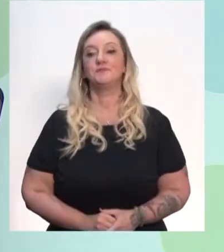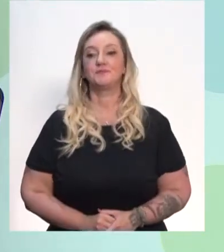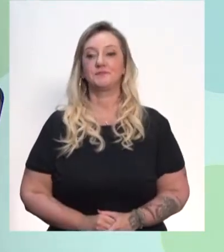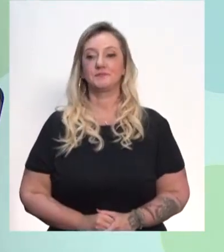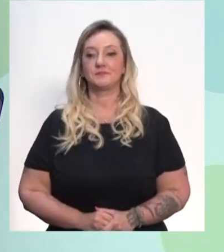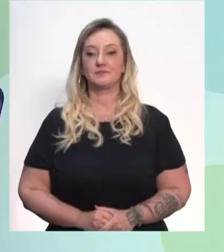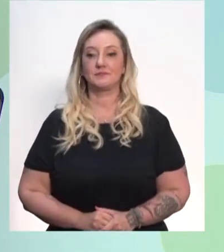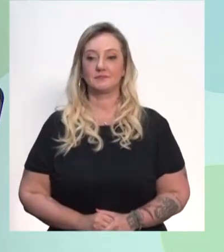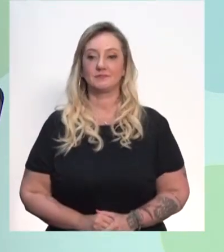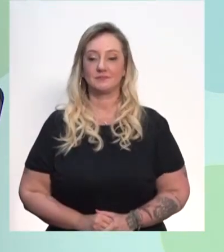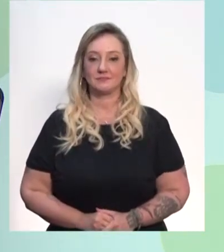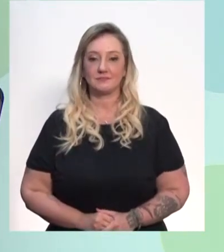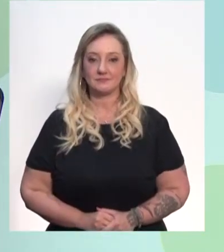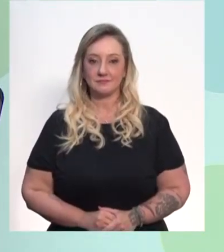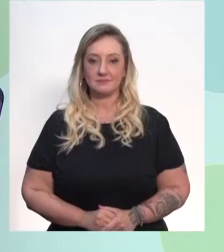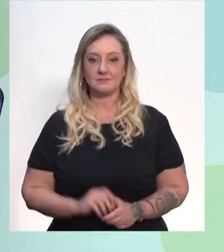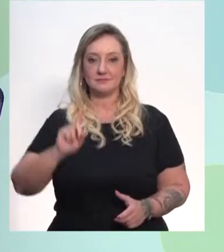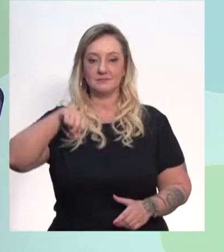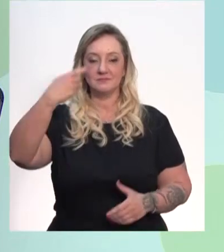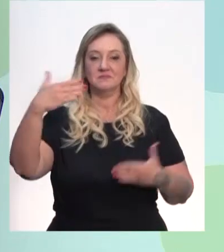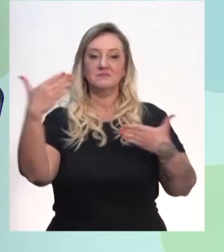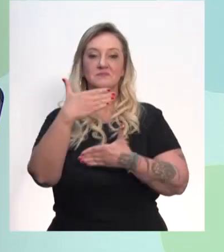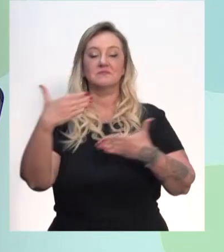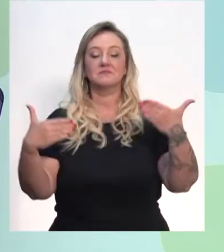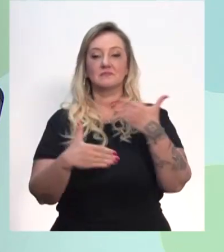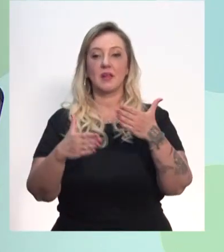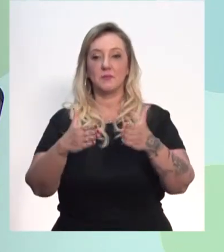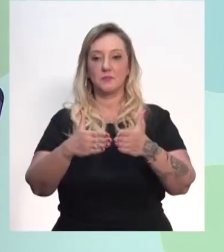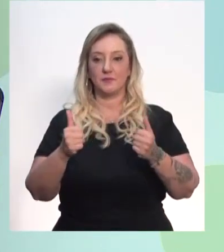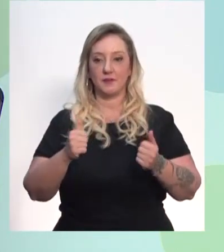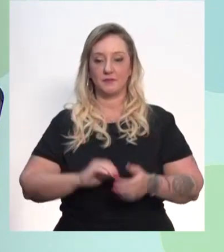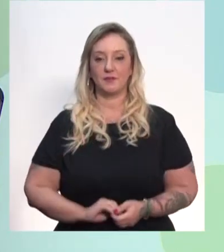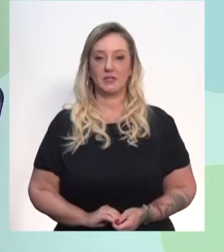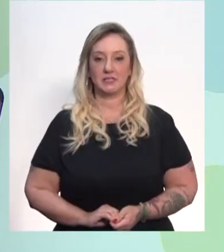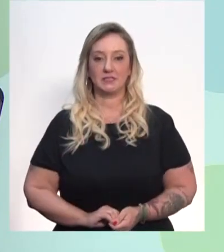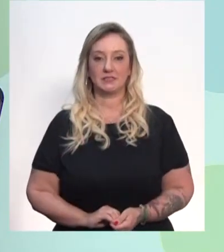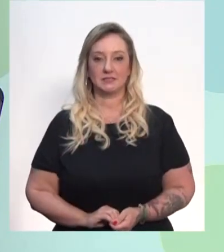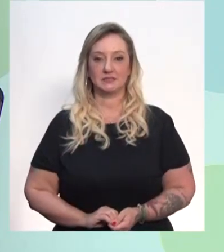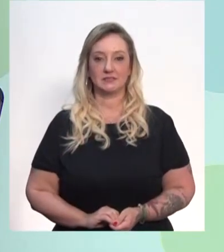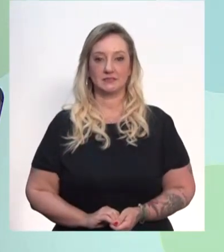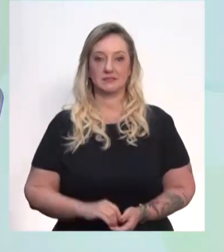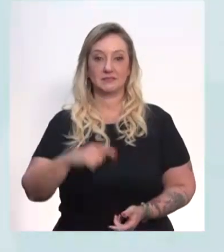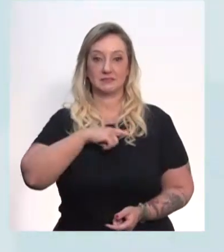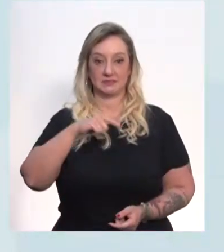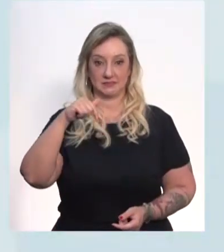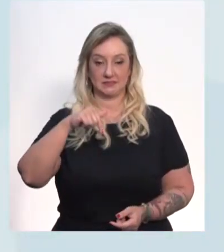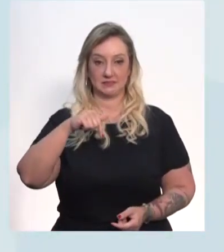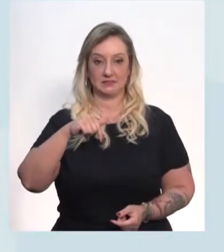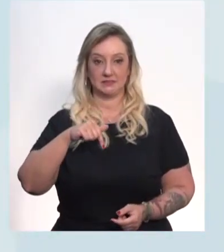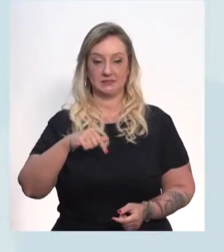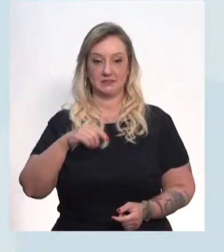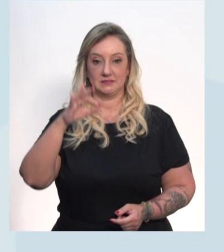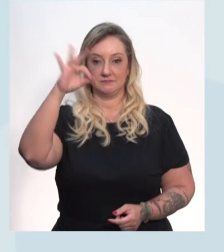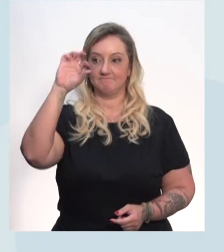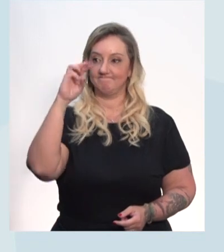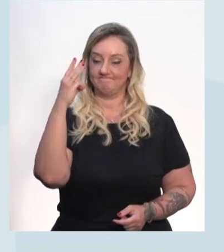a ideia é essa mesmo, a gente entender isso como um processo e nos auxiliarmos. E para encerrar esse tópico